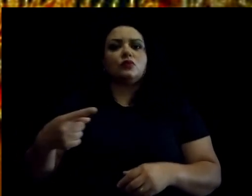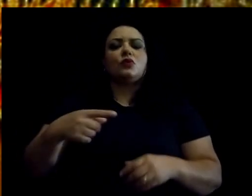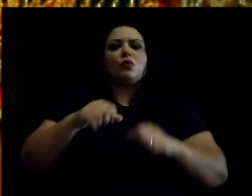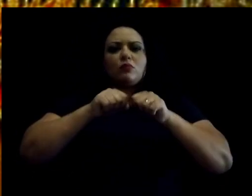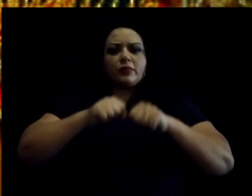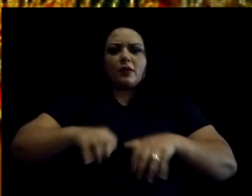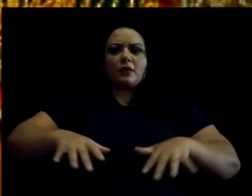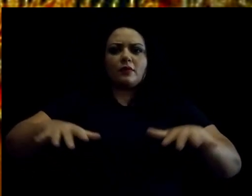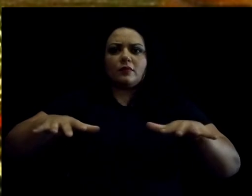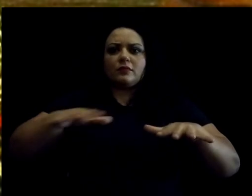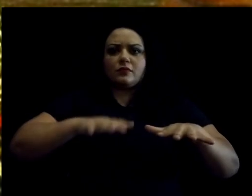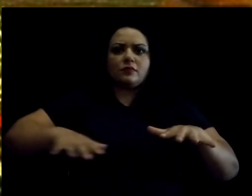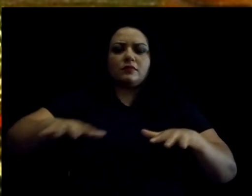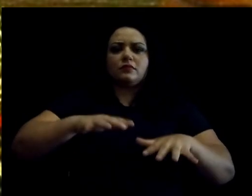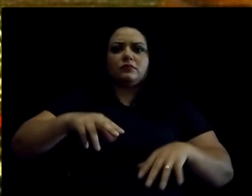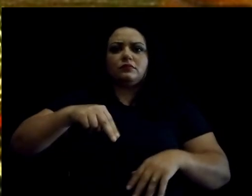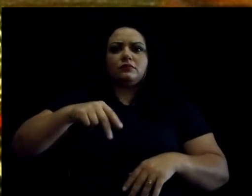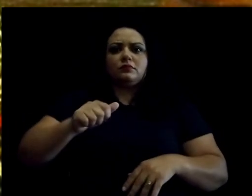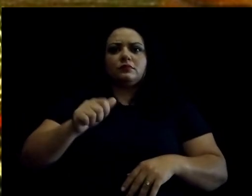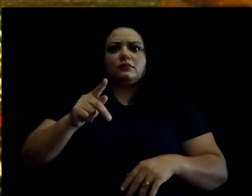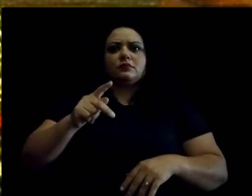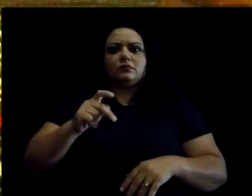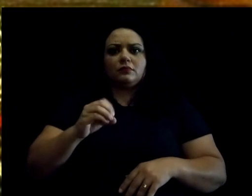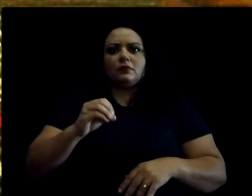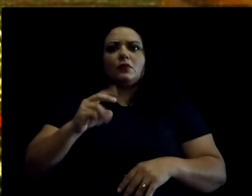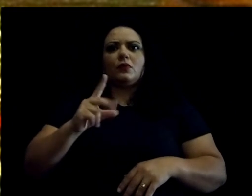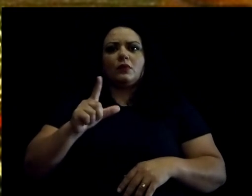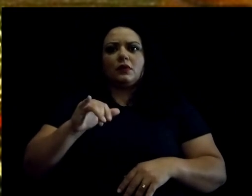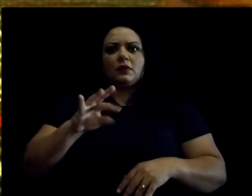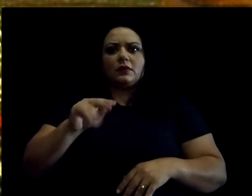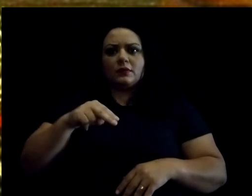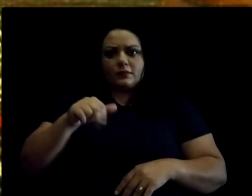a devoção se espalhou por toda a região napolitana.